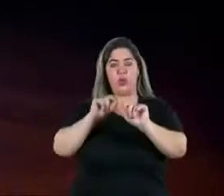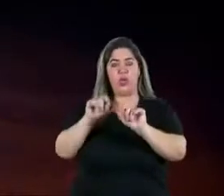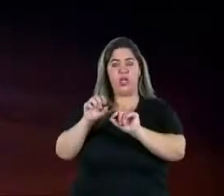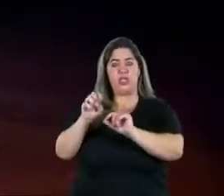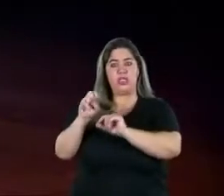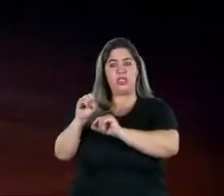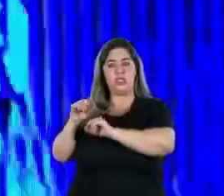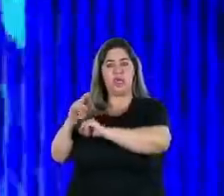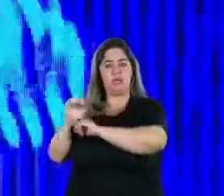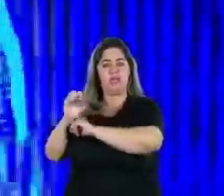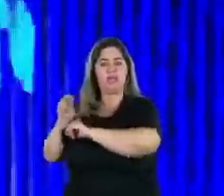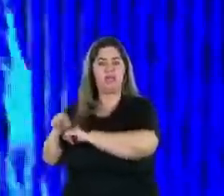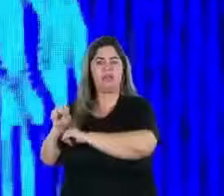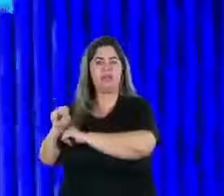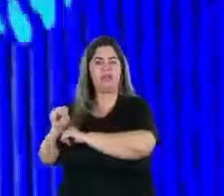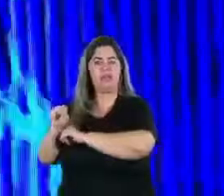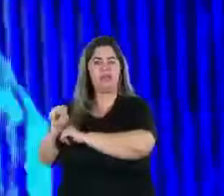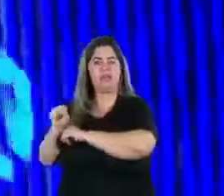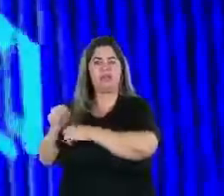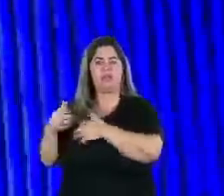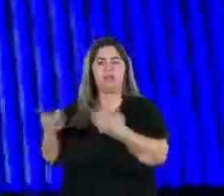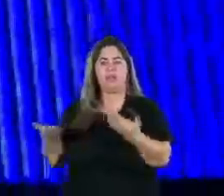somos sapiens.